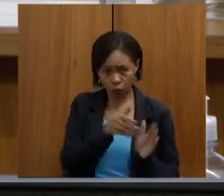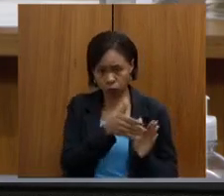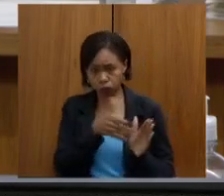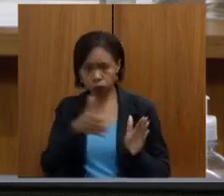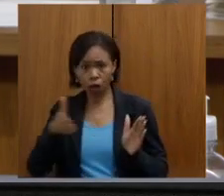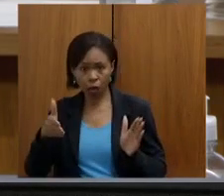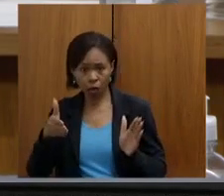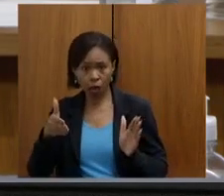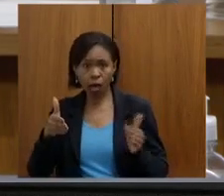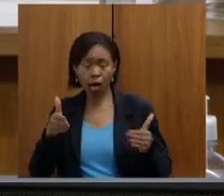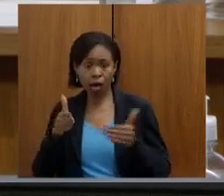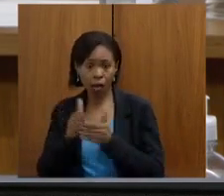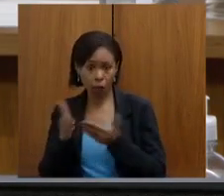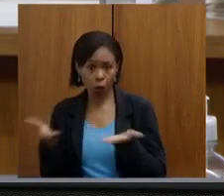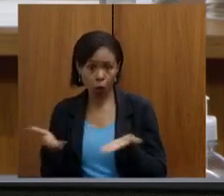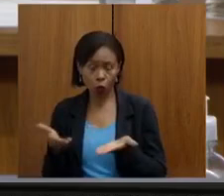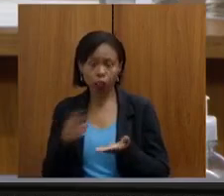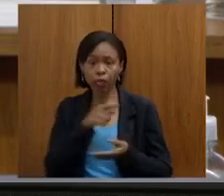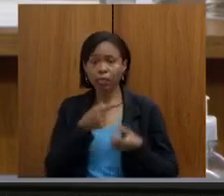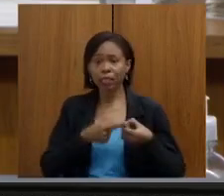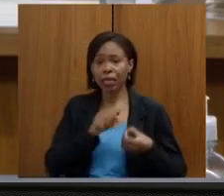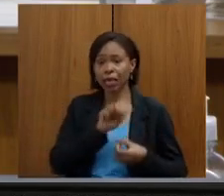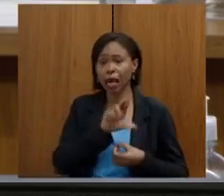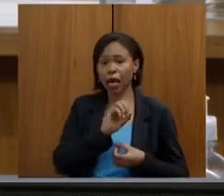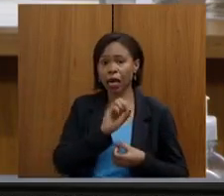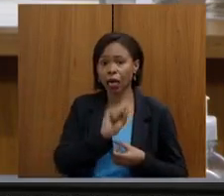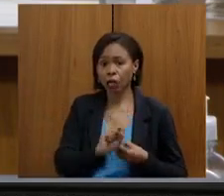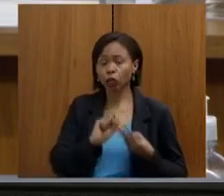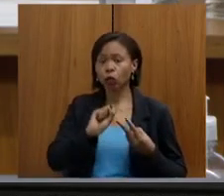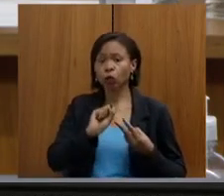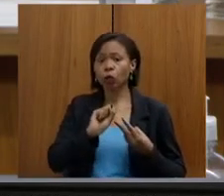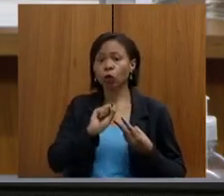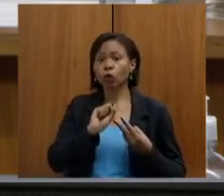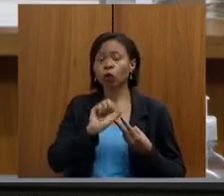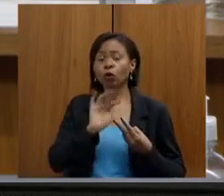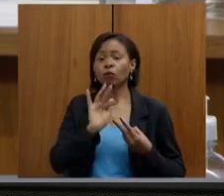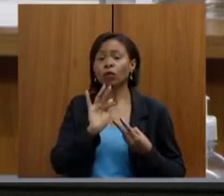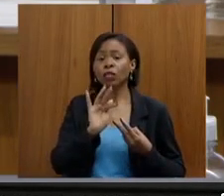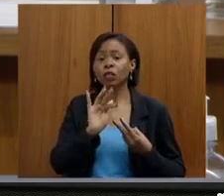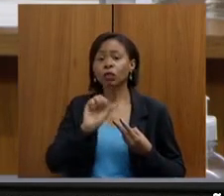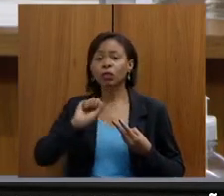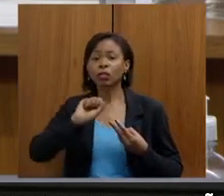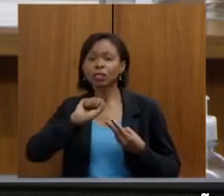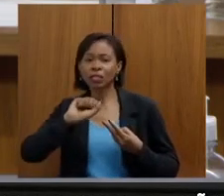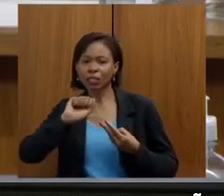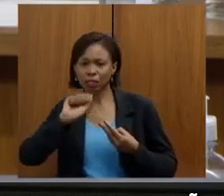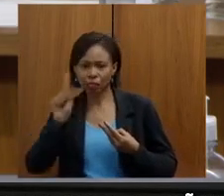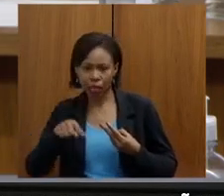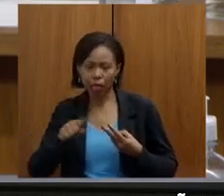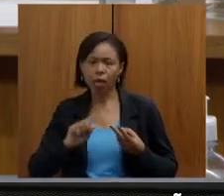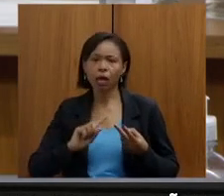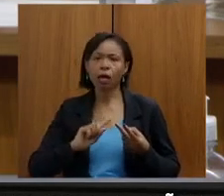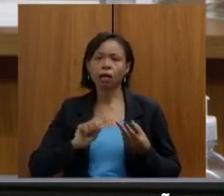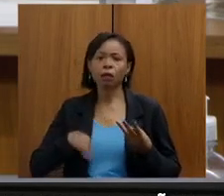as cidades de arcos Francisco Sá Oi e a